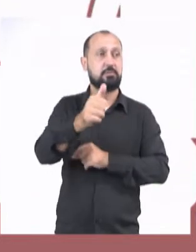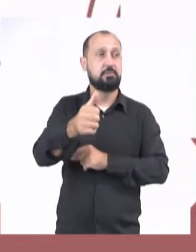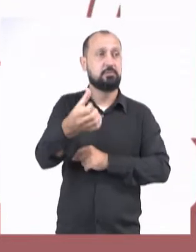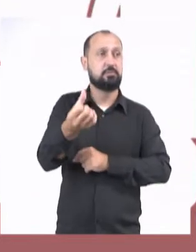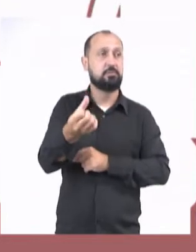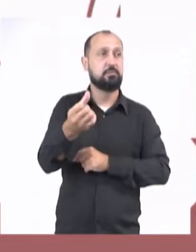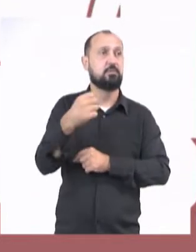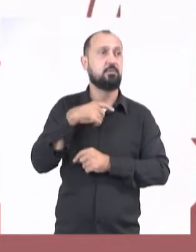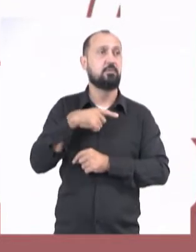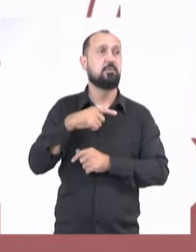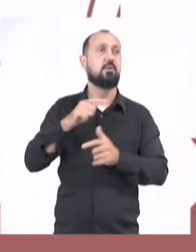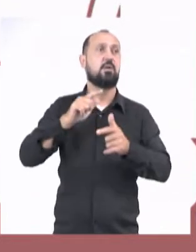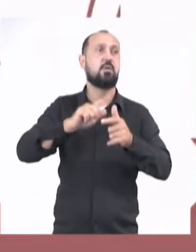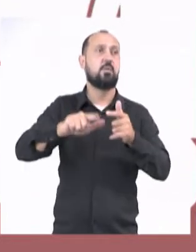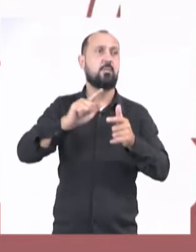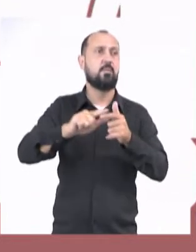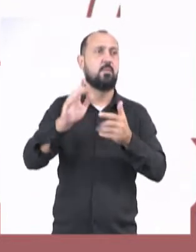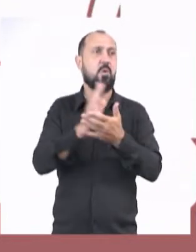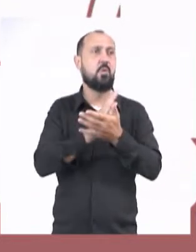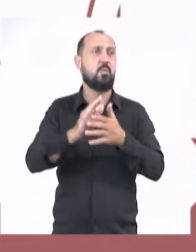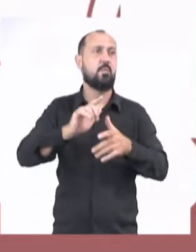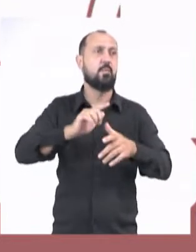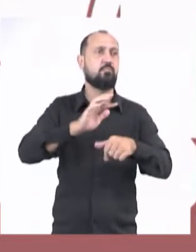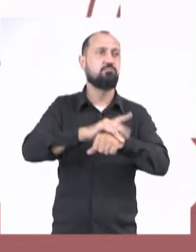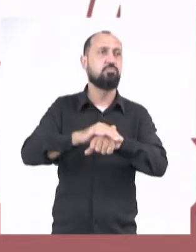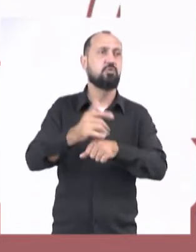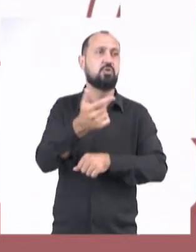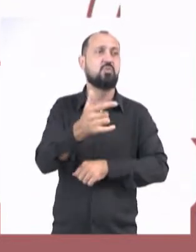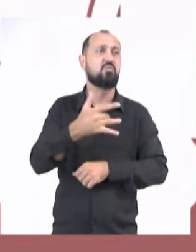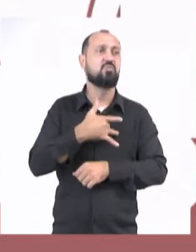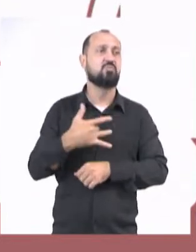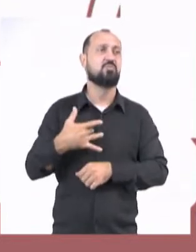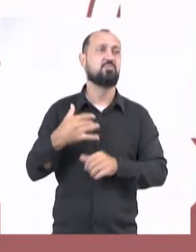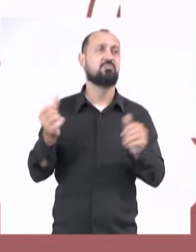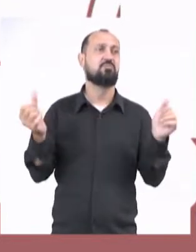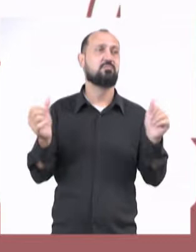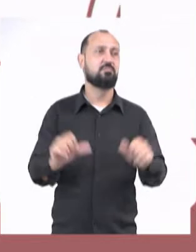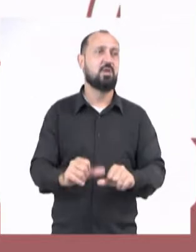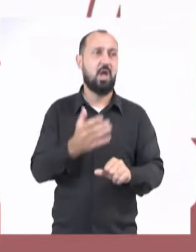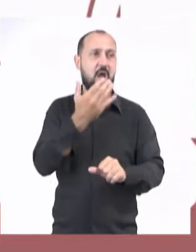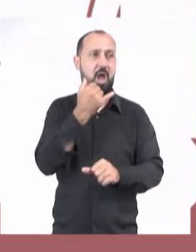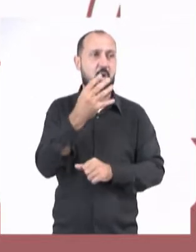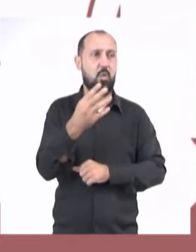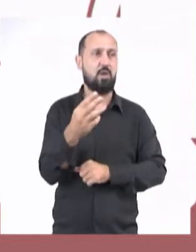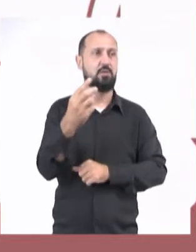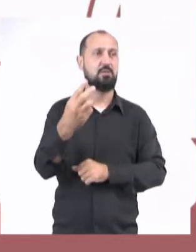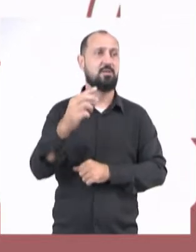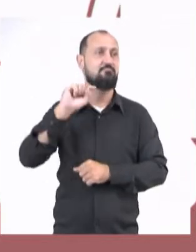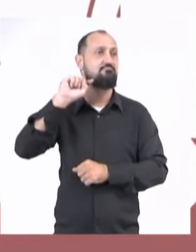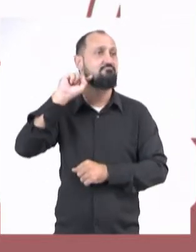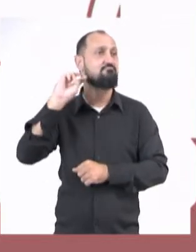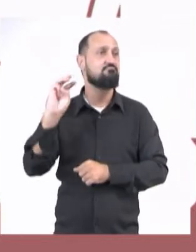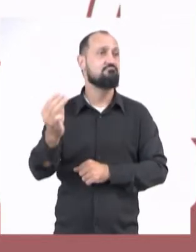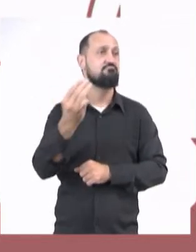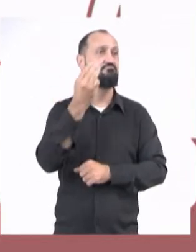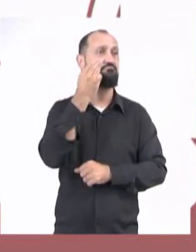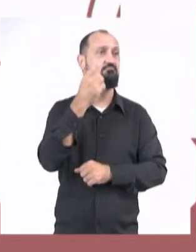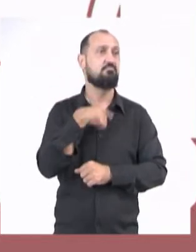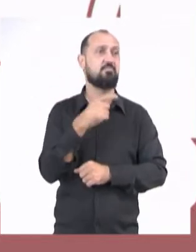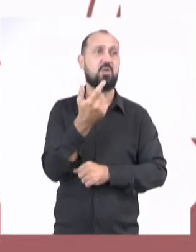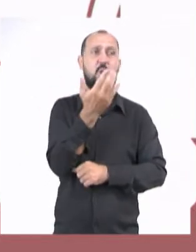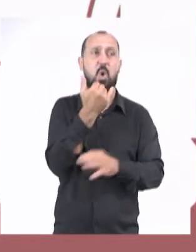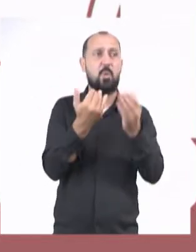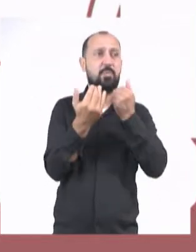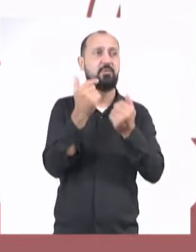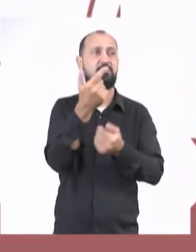e nutricional. 43 milhões desses não tinham alimento suficiente no dia que foram entrevistados, e